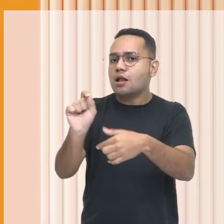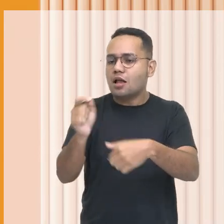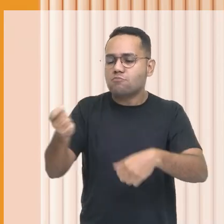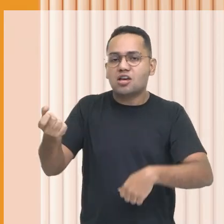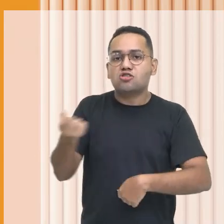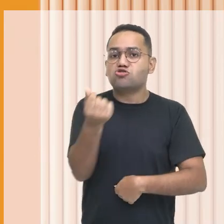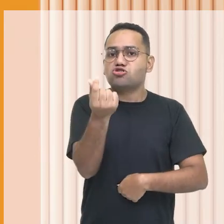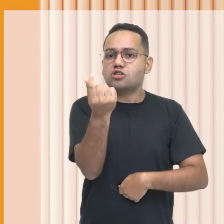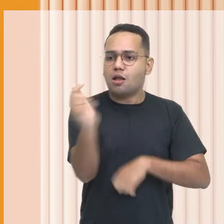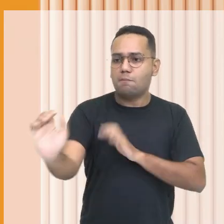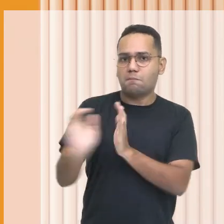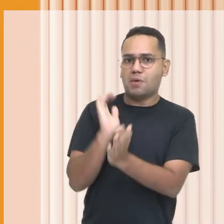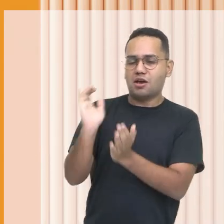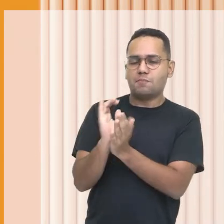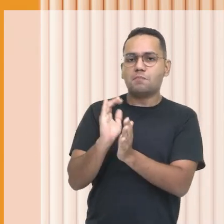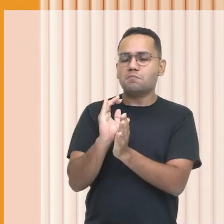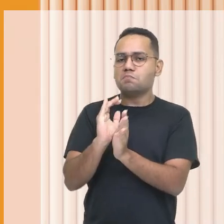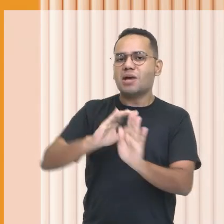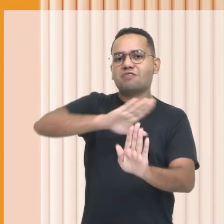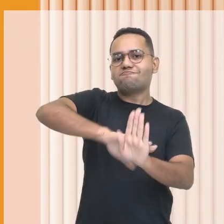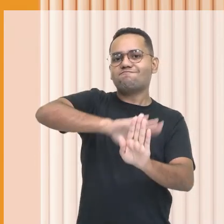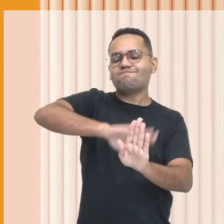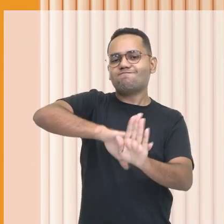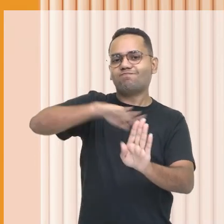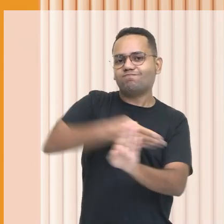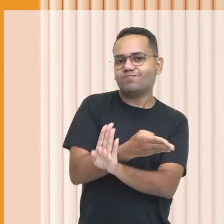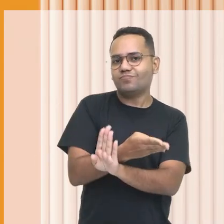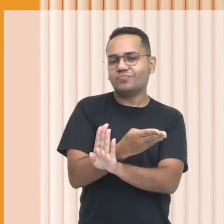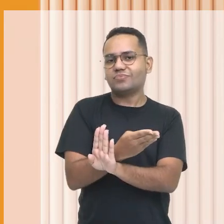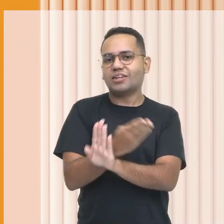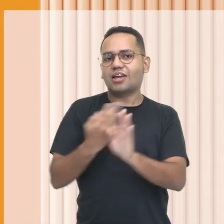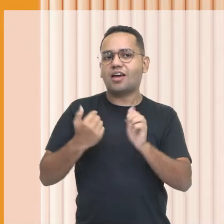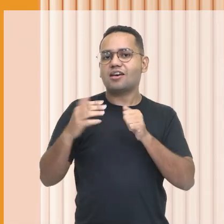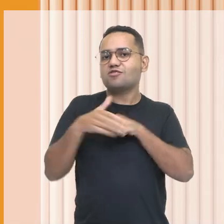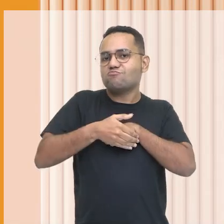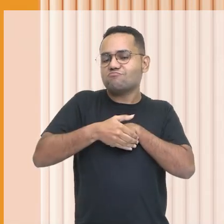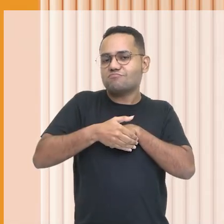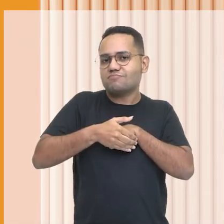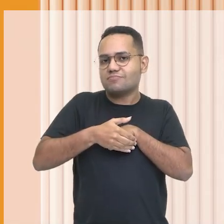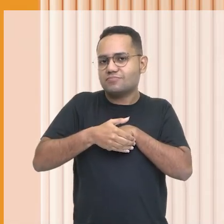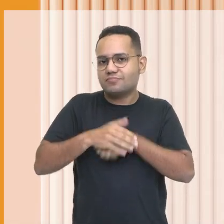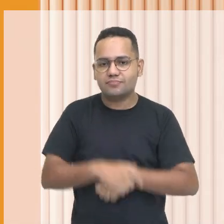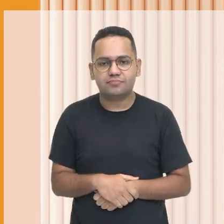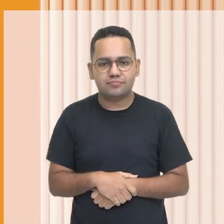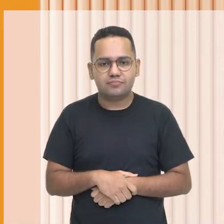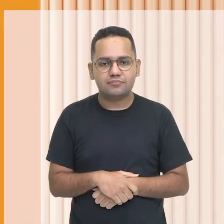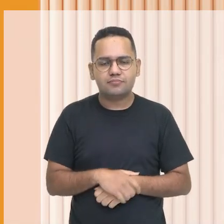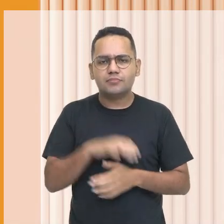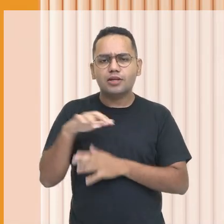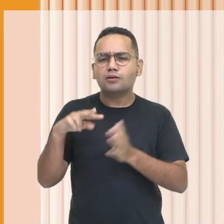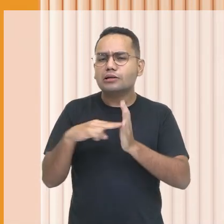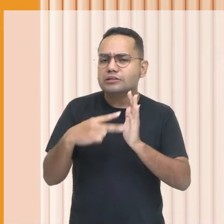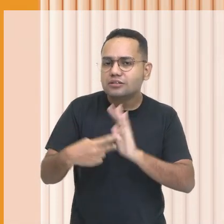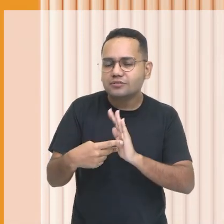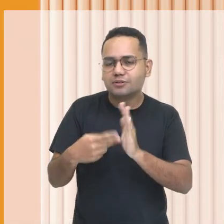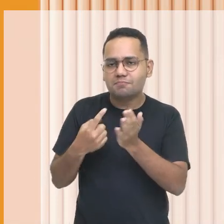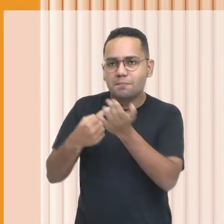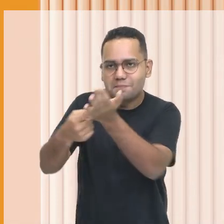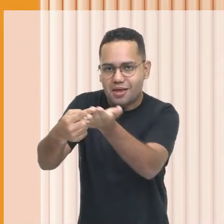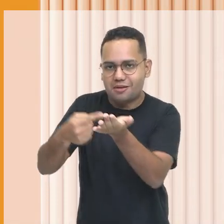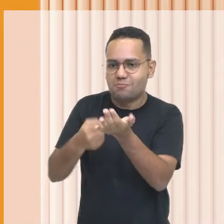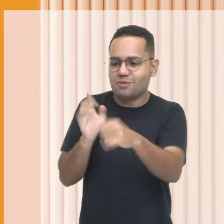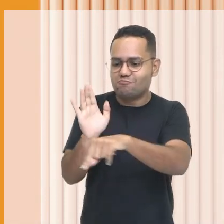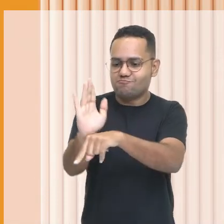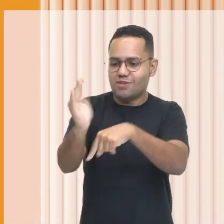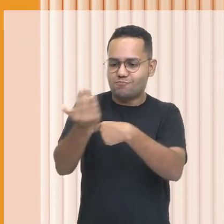Justamente por esse âmbito que anda a questão do clientelismo. Troca de favores